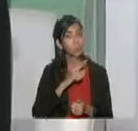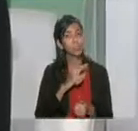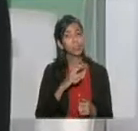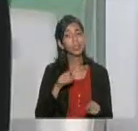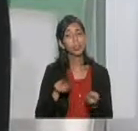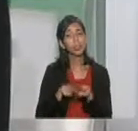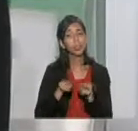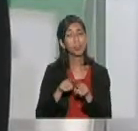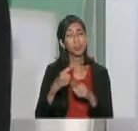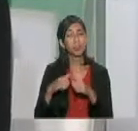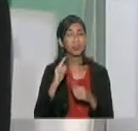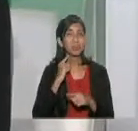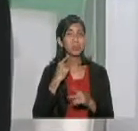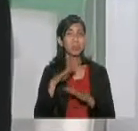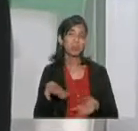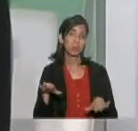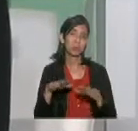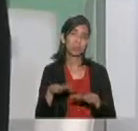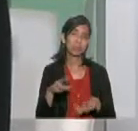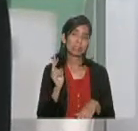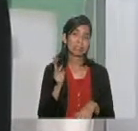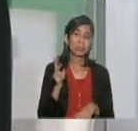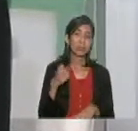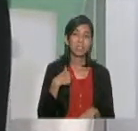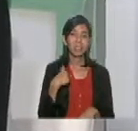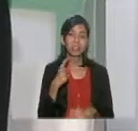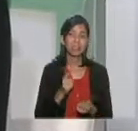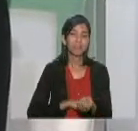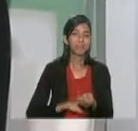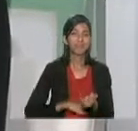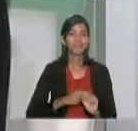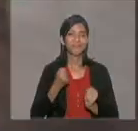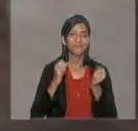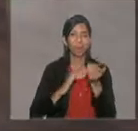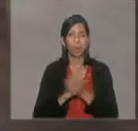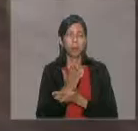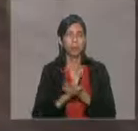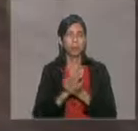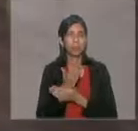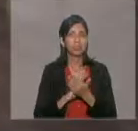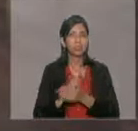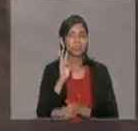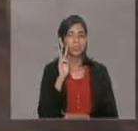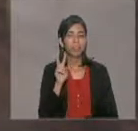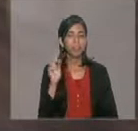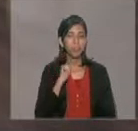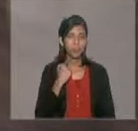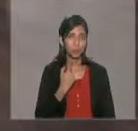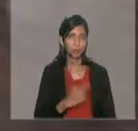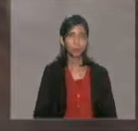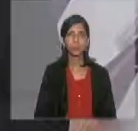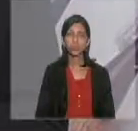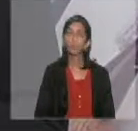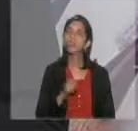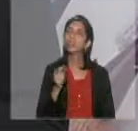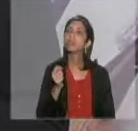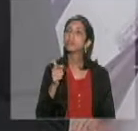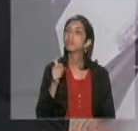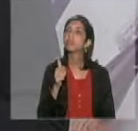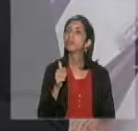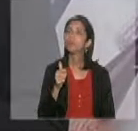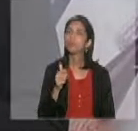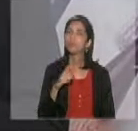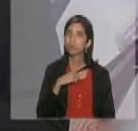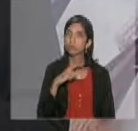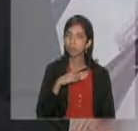Michele... Até mesmo pela sujeira, né? Sim. Eu sempre fiquei um pouco nervosa com a sujeira. Com a sujeira. Michele, qual a dica que você tem?